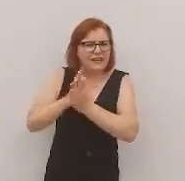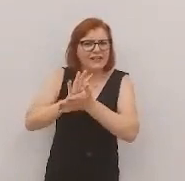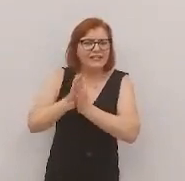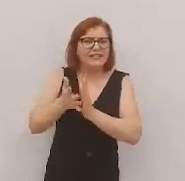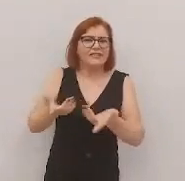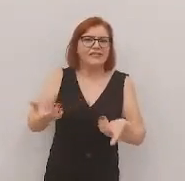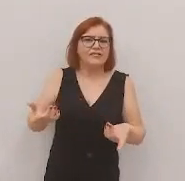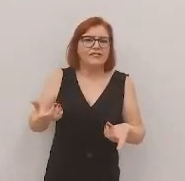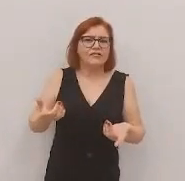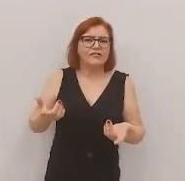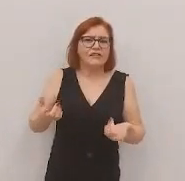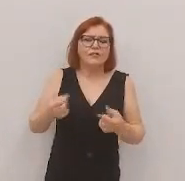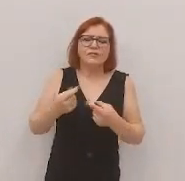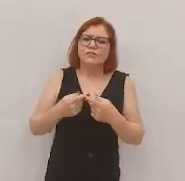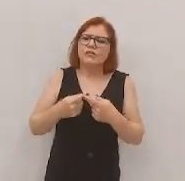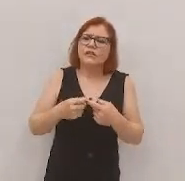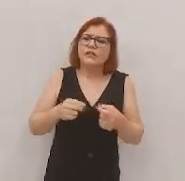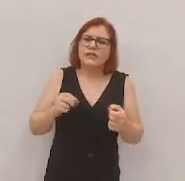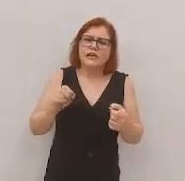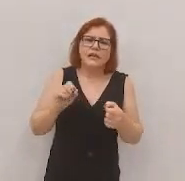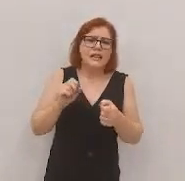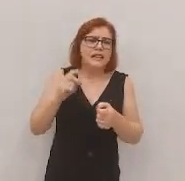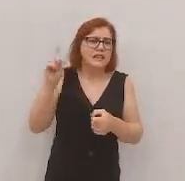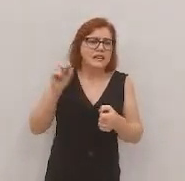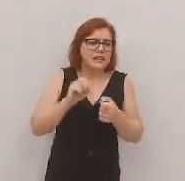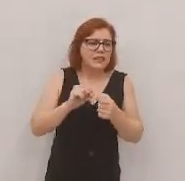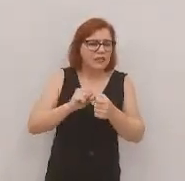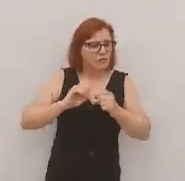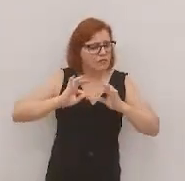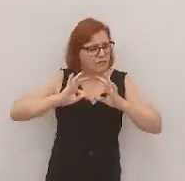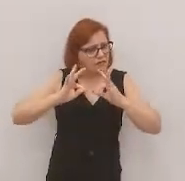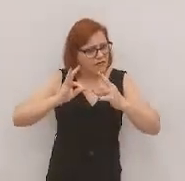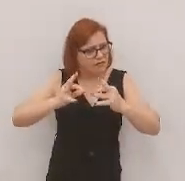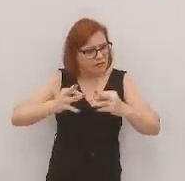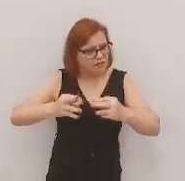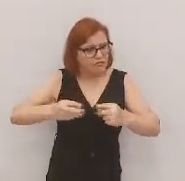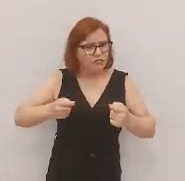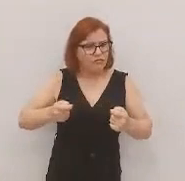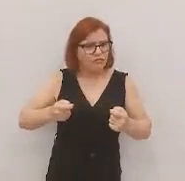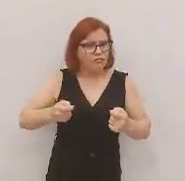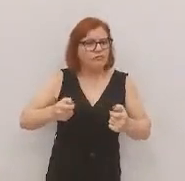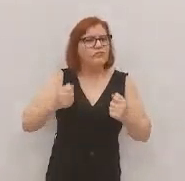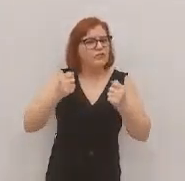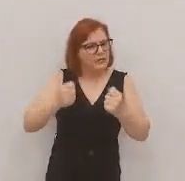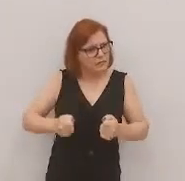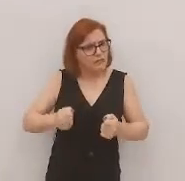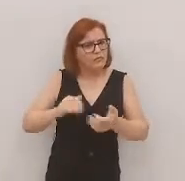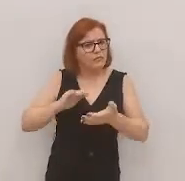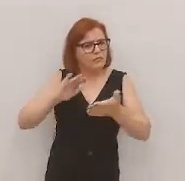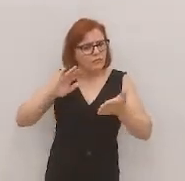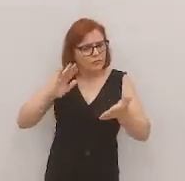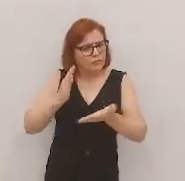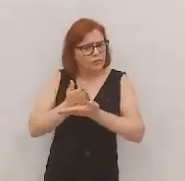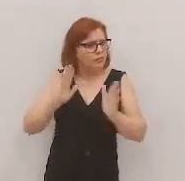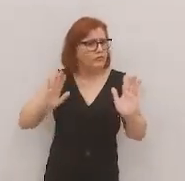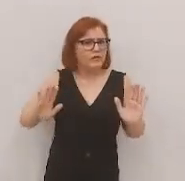criação? Puxa vida, Deus criou tudo, e agora, como é que é? Ele não pode fazer essas coisas?